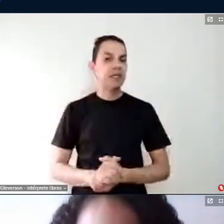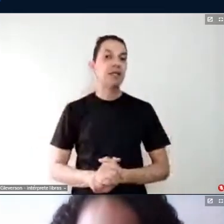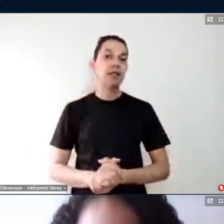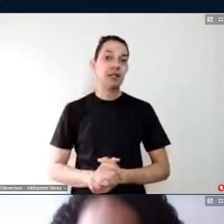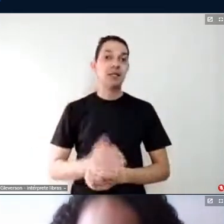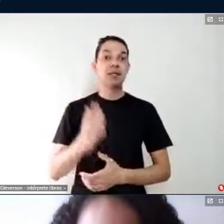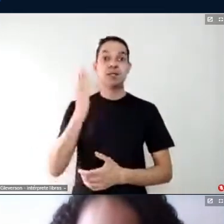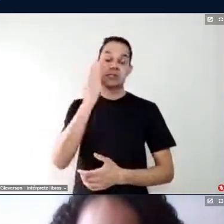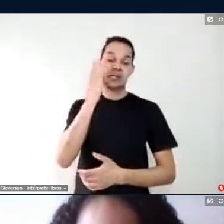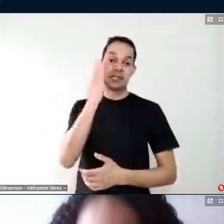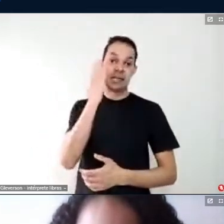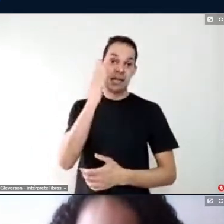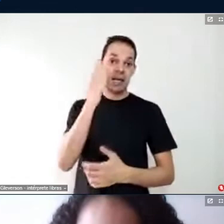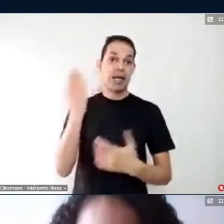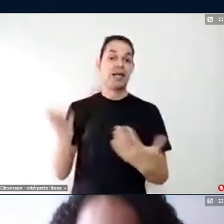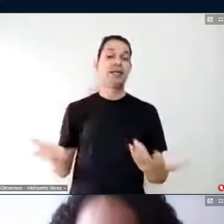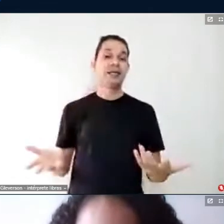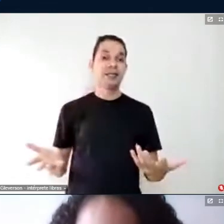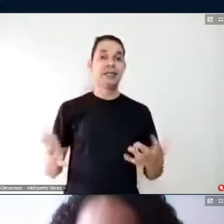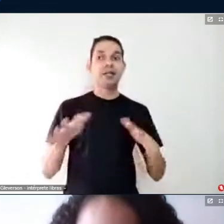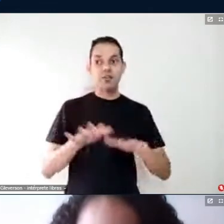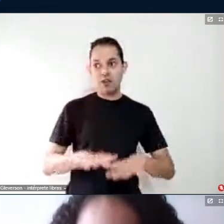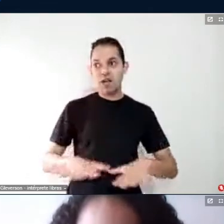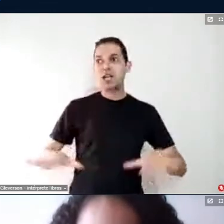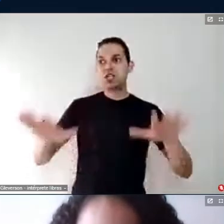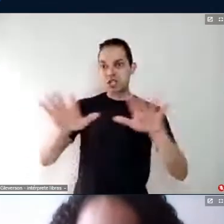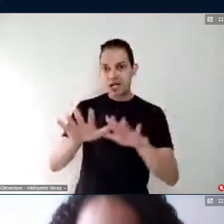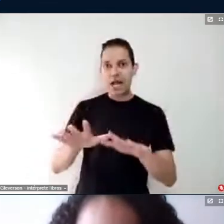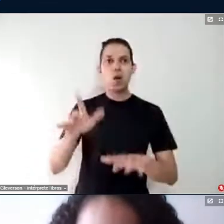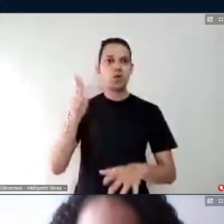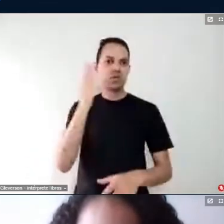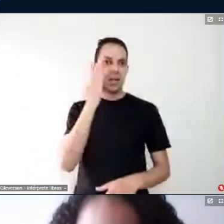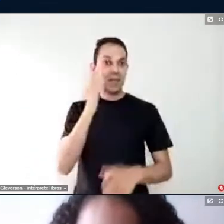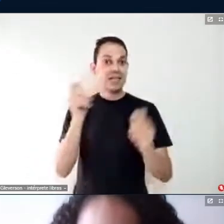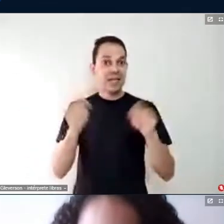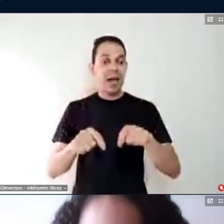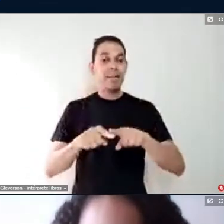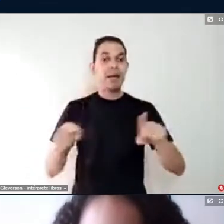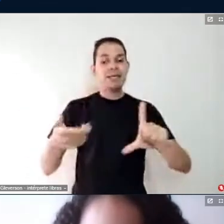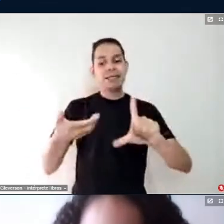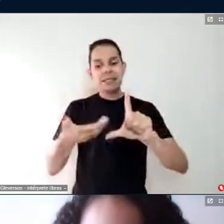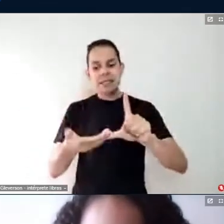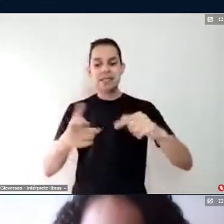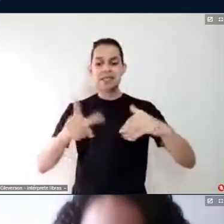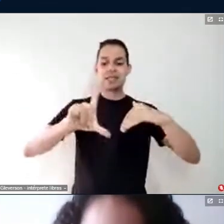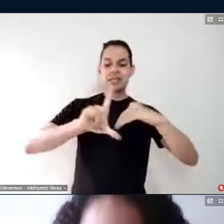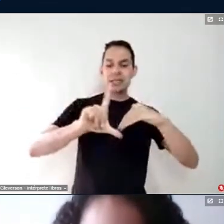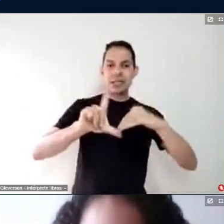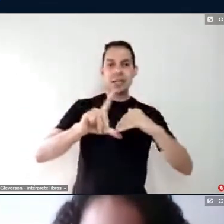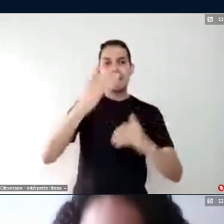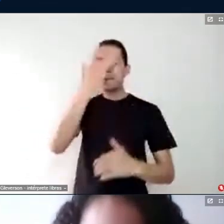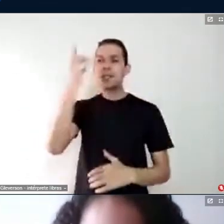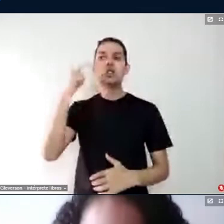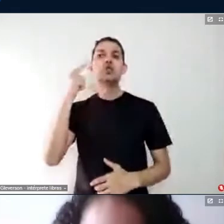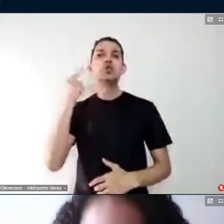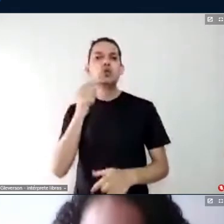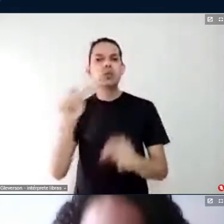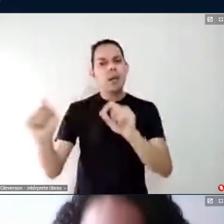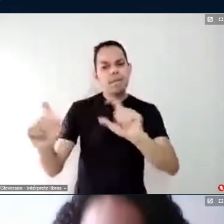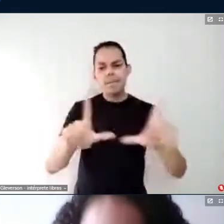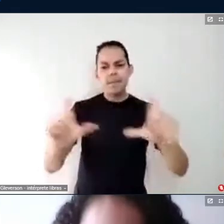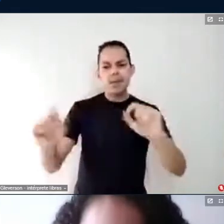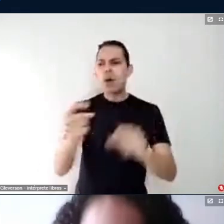audiência de forma geral, mas eu fico me perguntando para que a gente tenha uma noção de